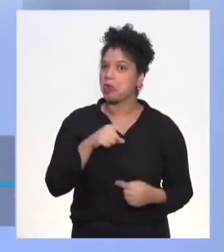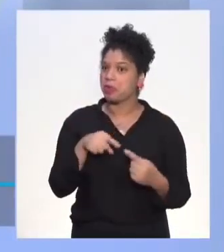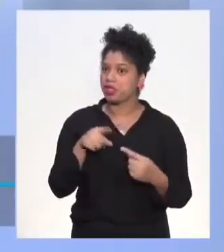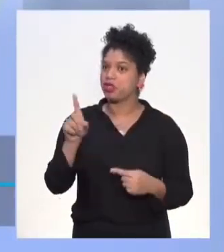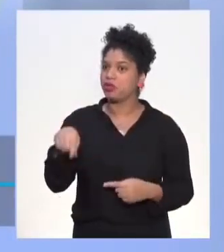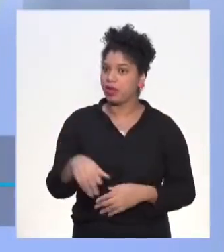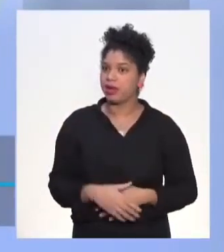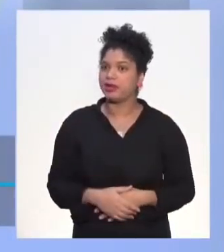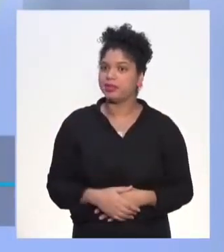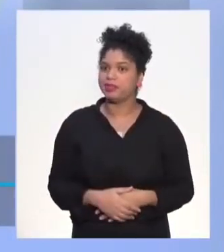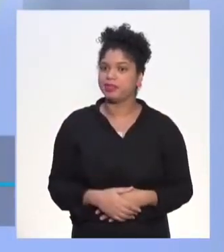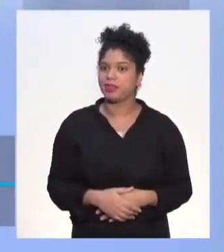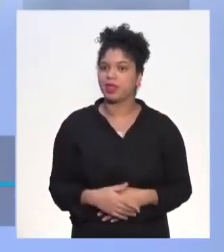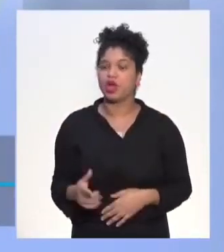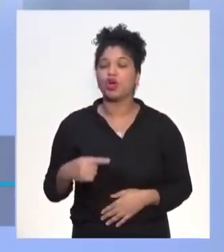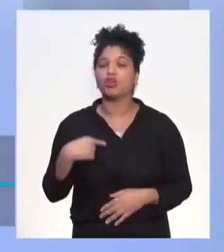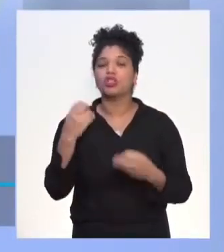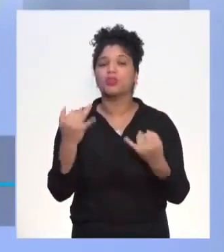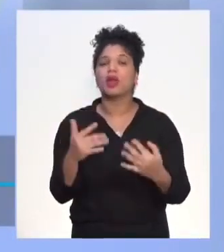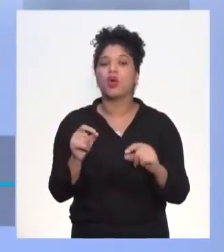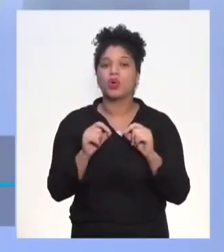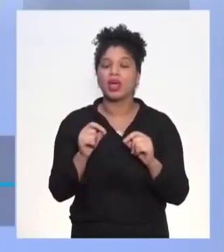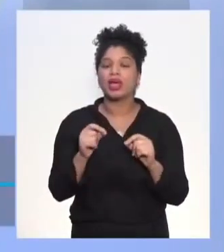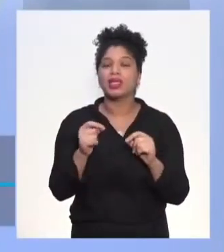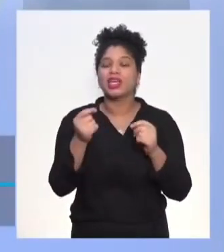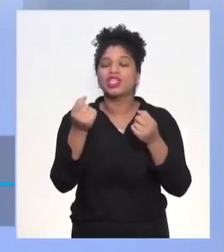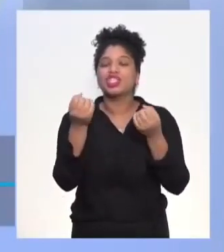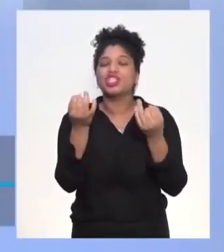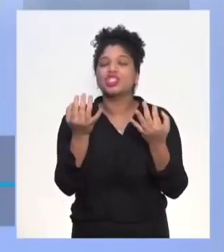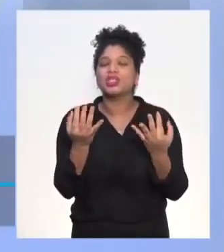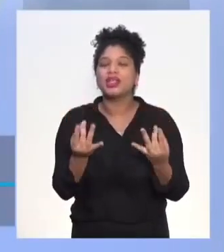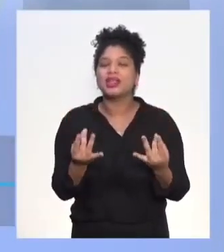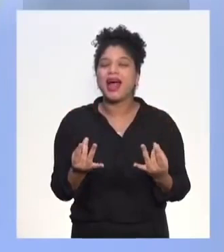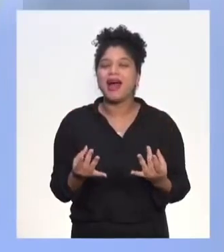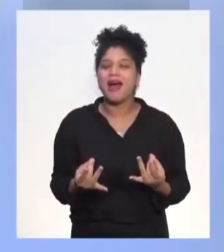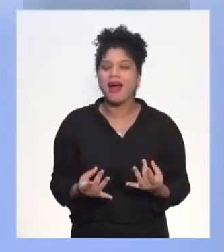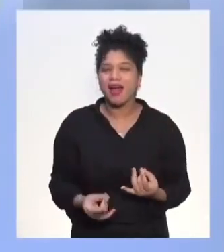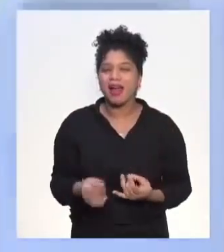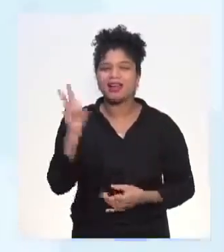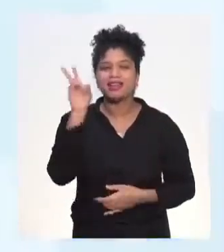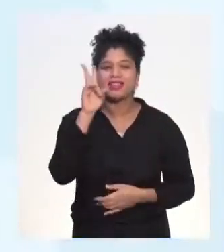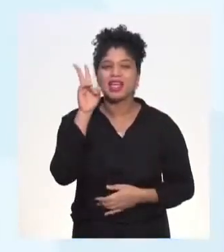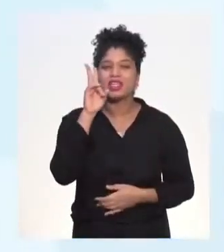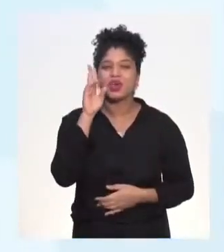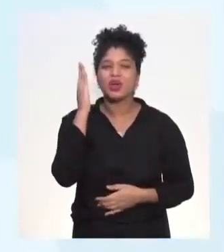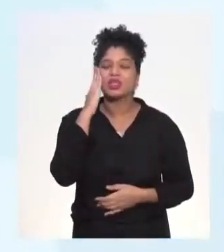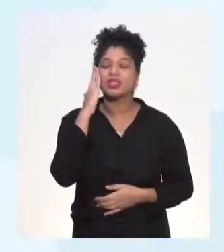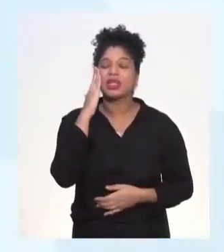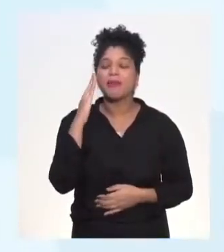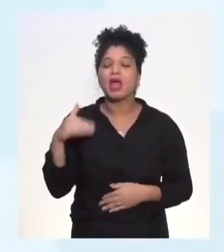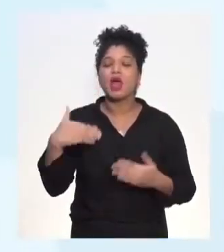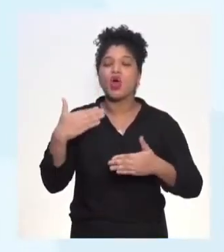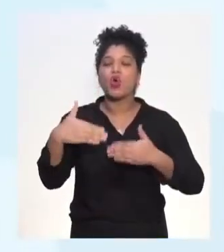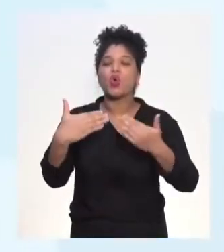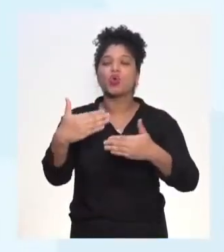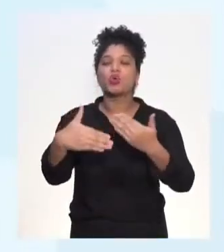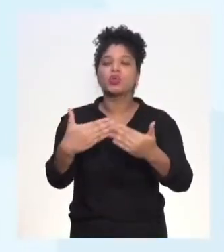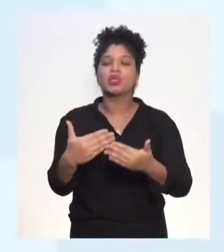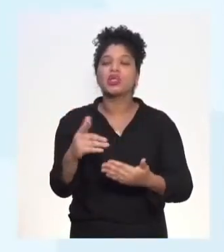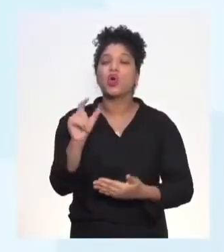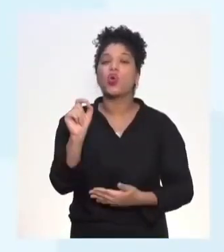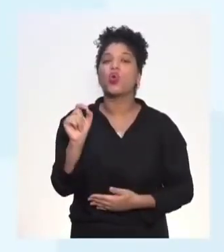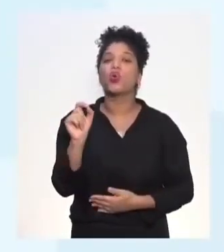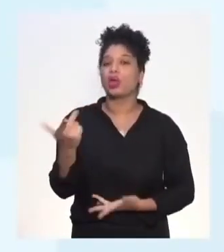coisa. Estamos falando agora do enredo. O que é o enredo? O enredo é a sequência de eventos. É